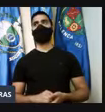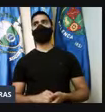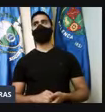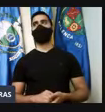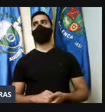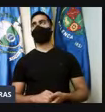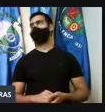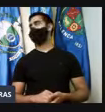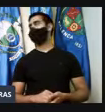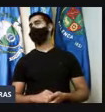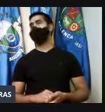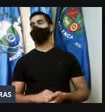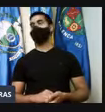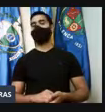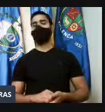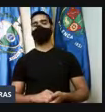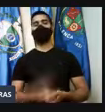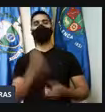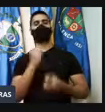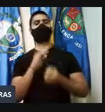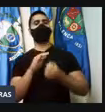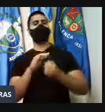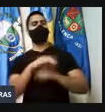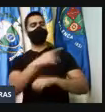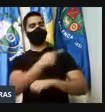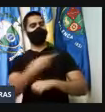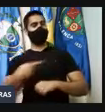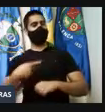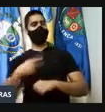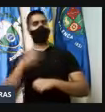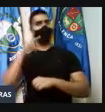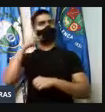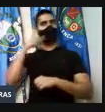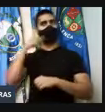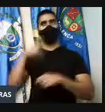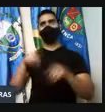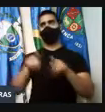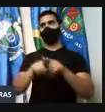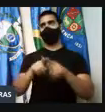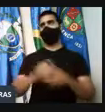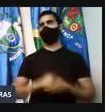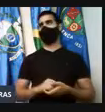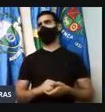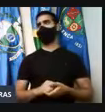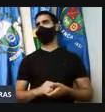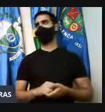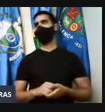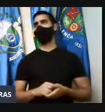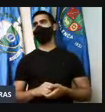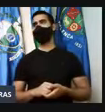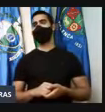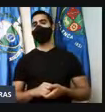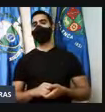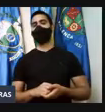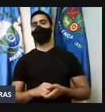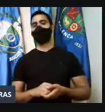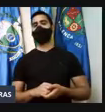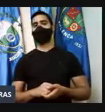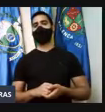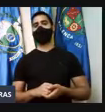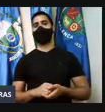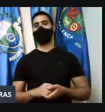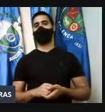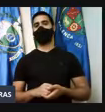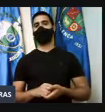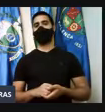Boa noite, presidente Fábio Antônio, vereadores. A gente está hoje aqui praticamente